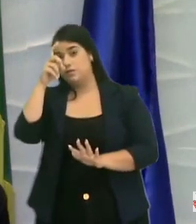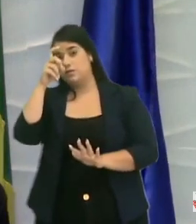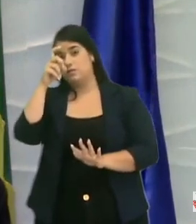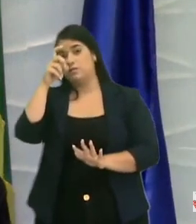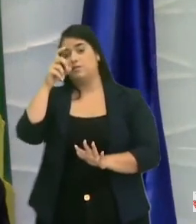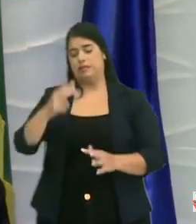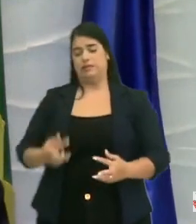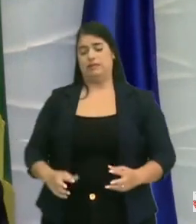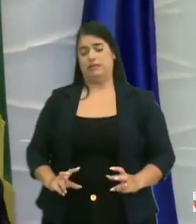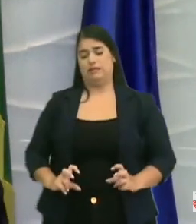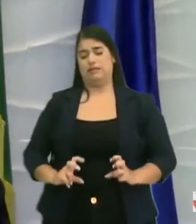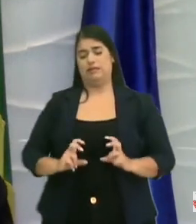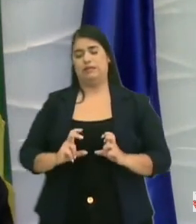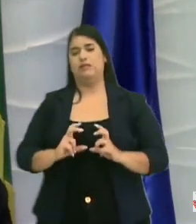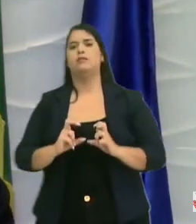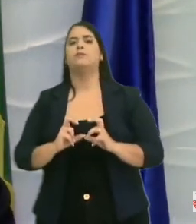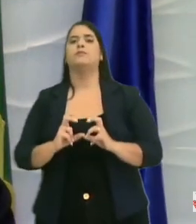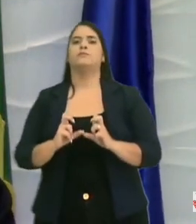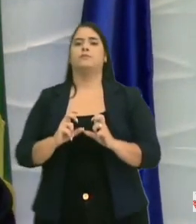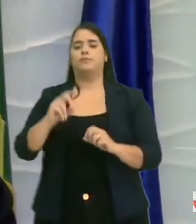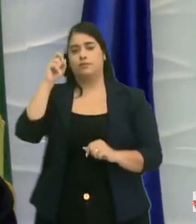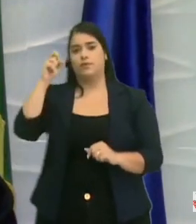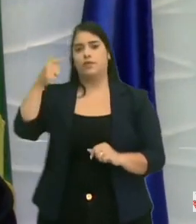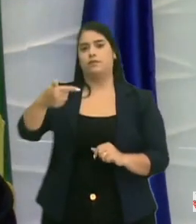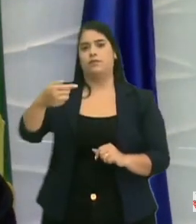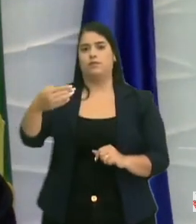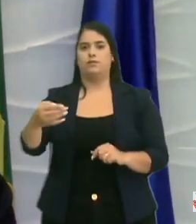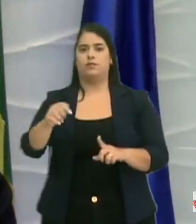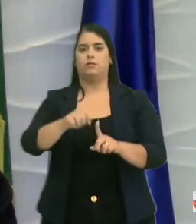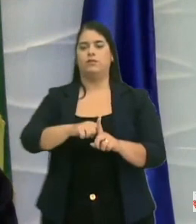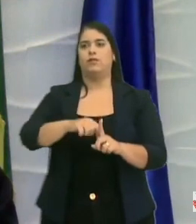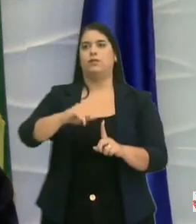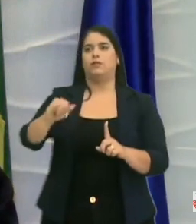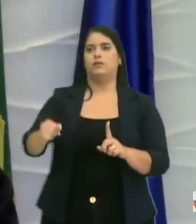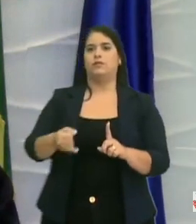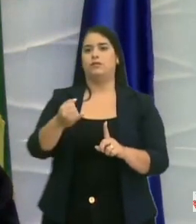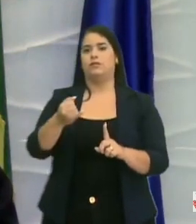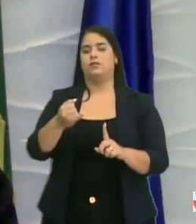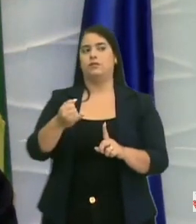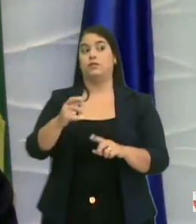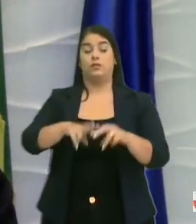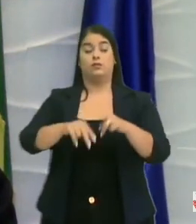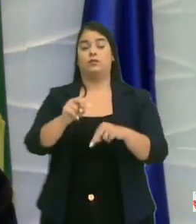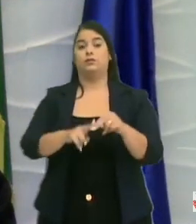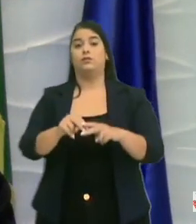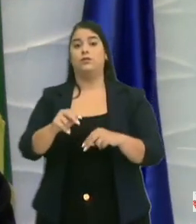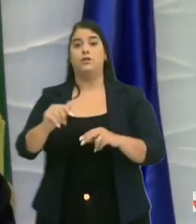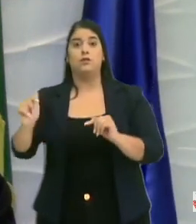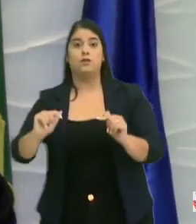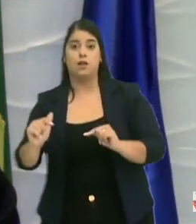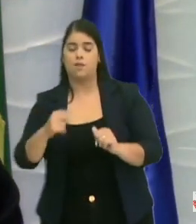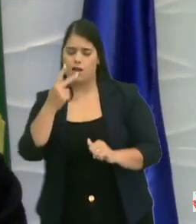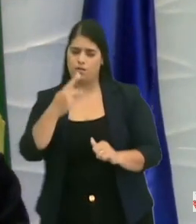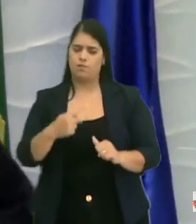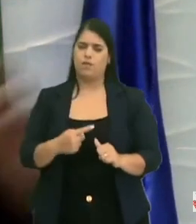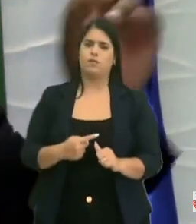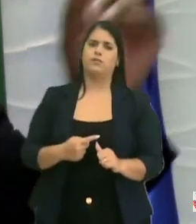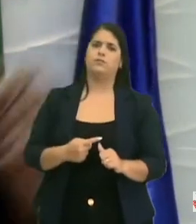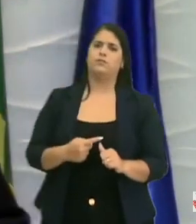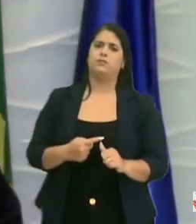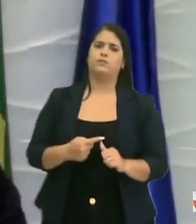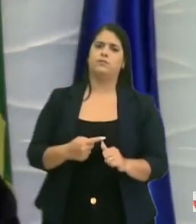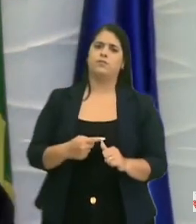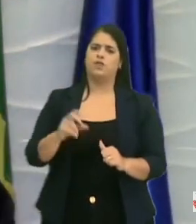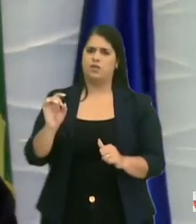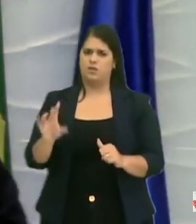lutando. Dia 24, irei mandar ele para o Recife, se Deus quiser. E esse trabalho, meu trabalho, não é em